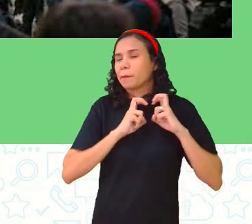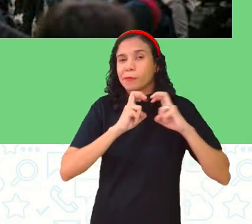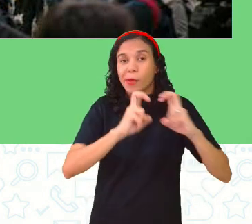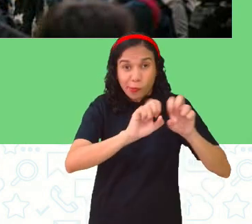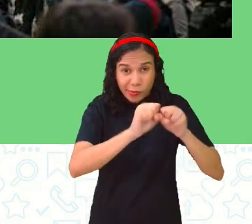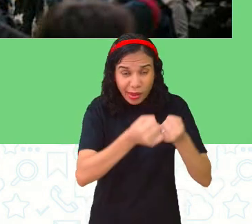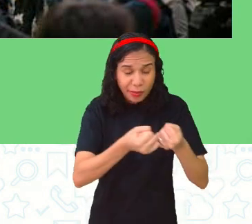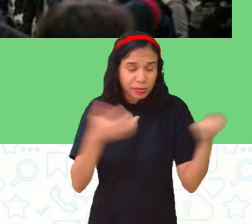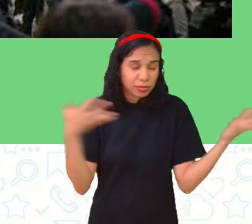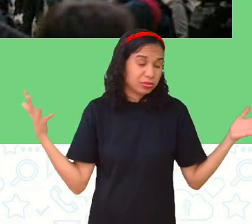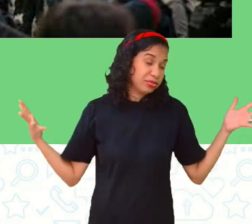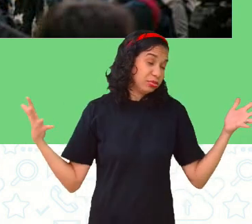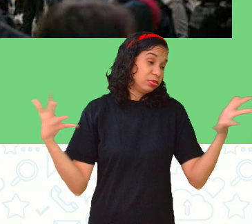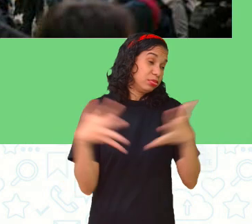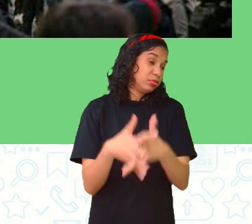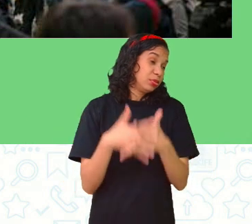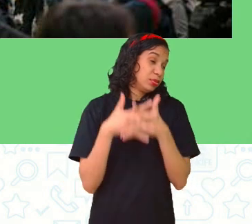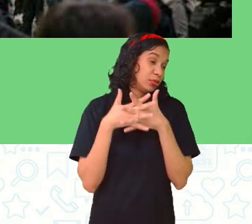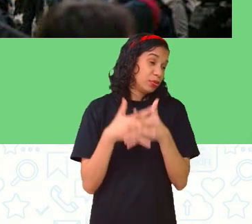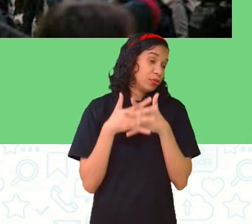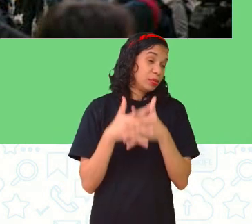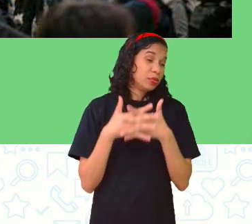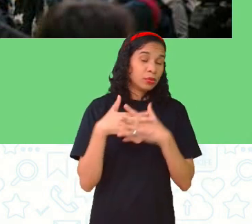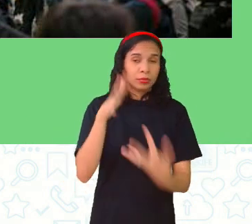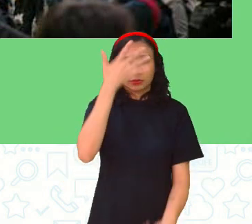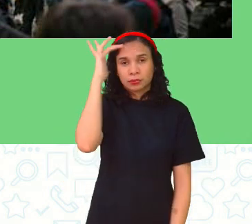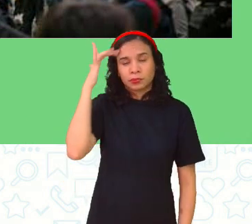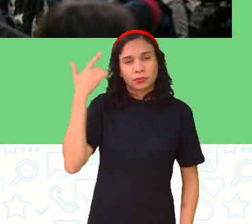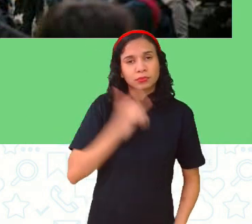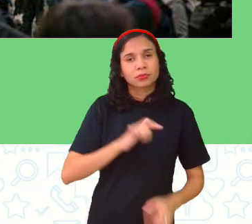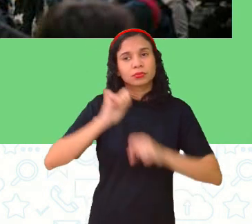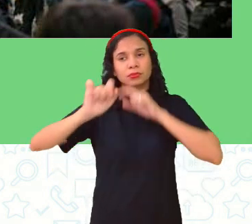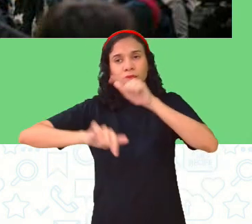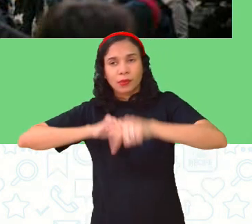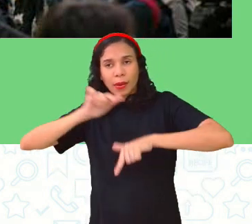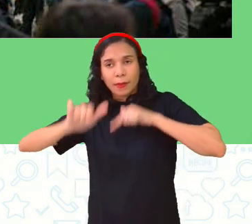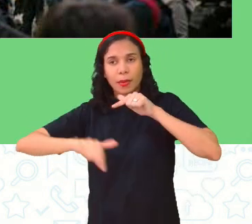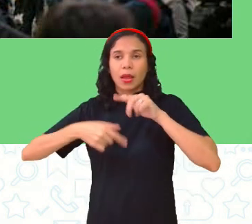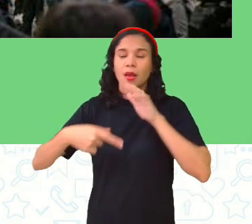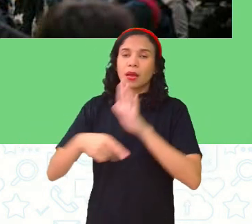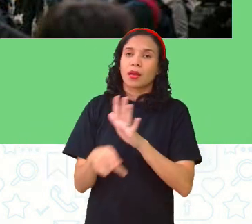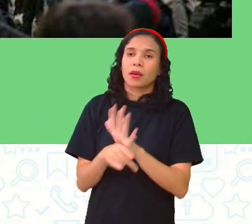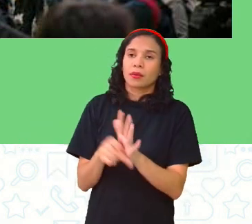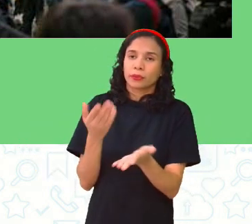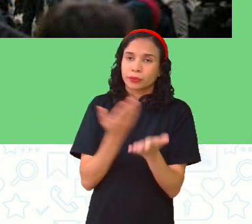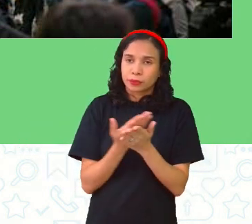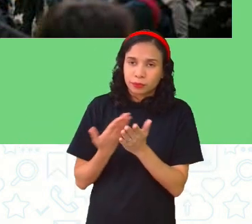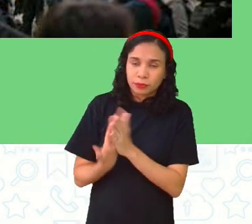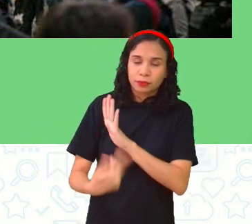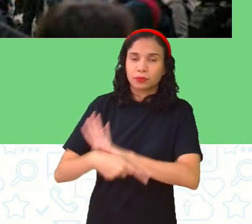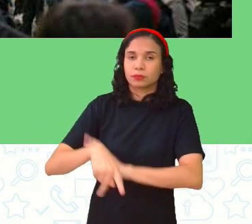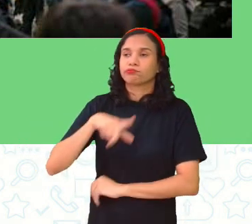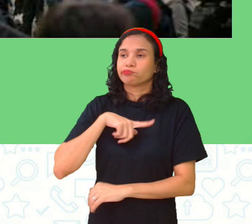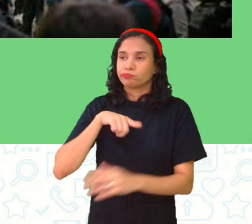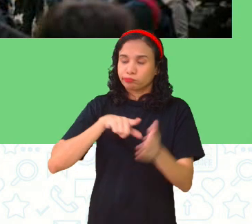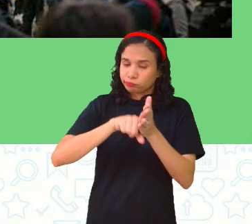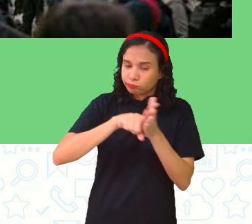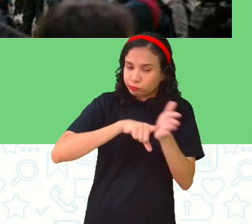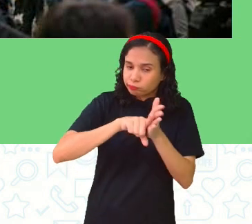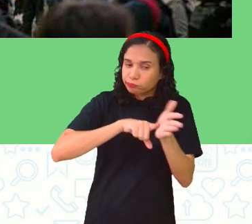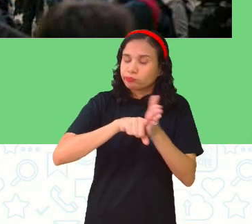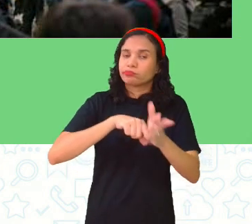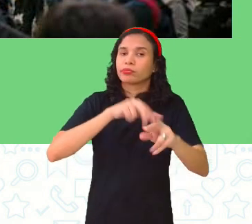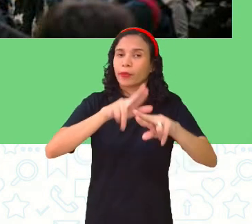é um desastre para as pessoas chegarem no seu local de trabalho, seu local de estudar, de